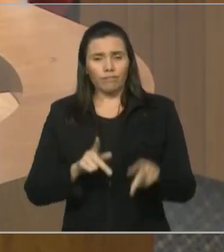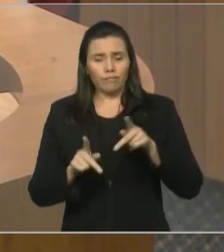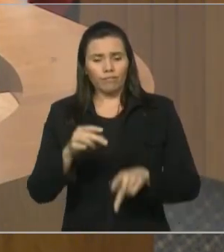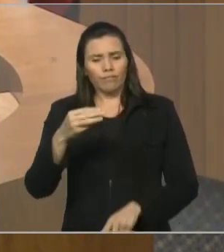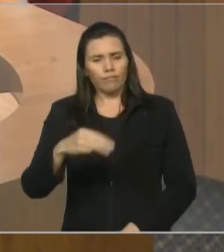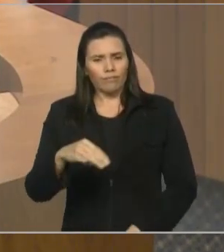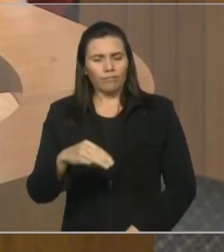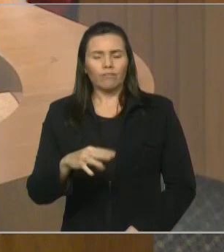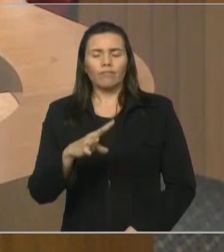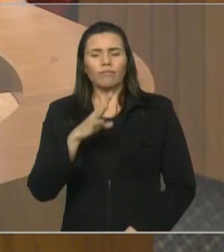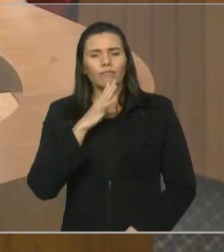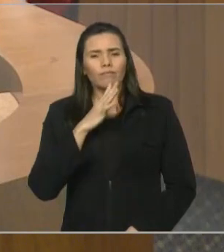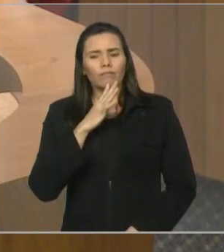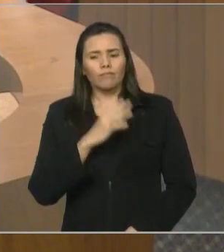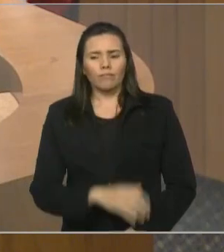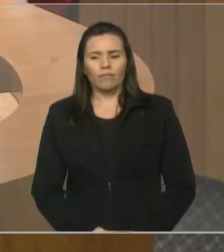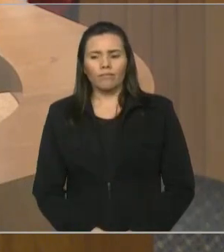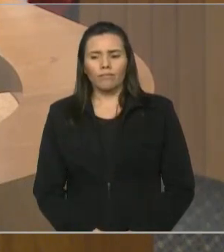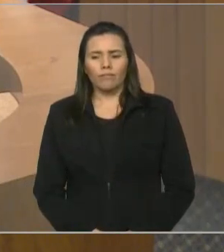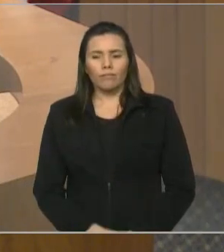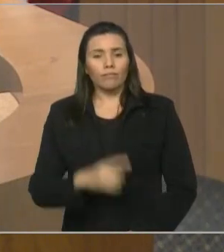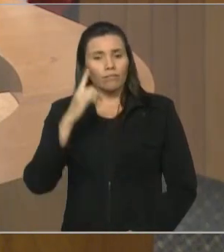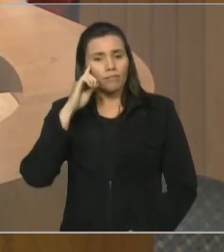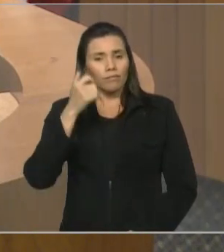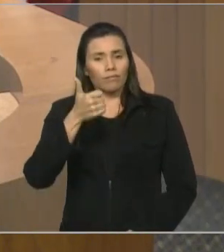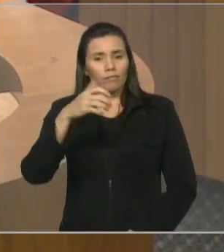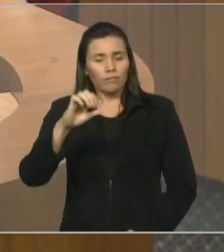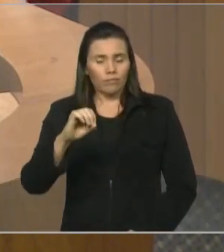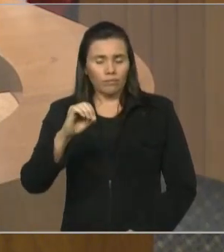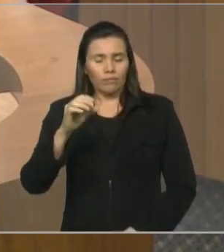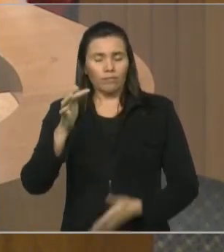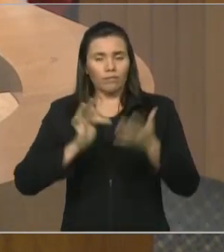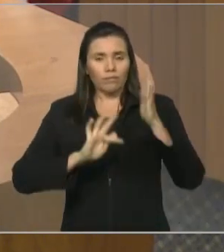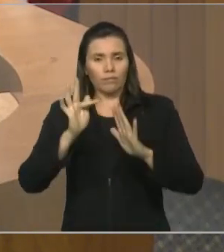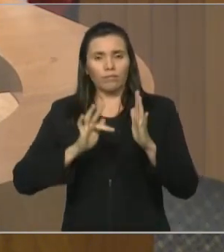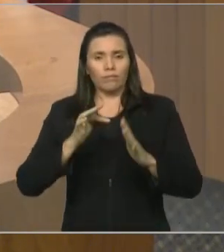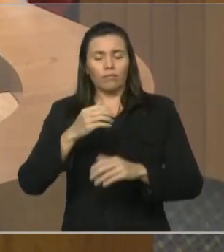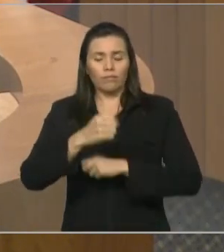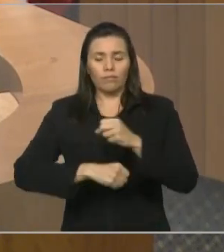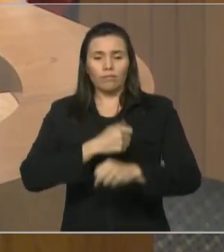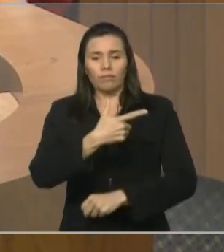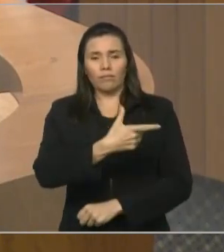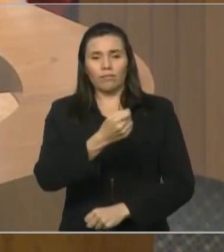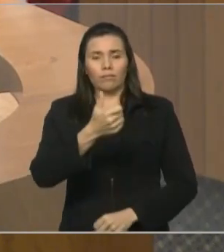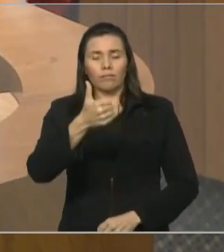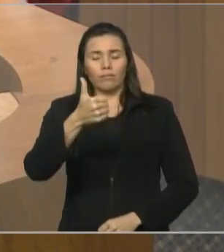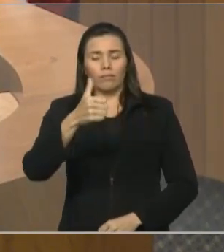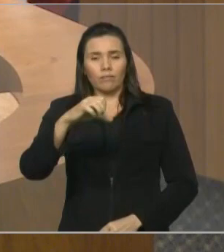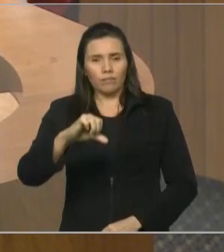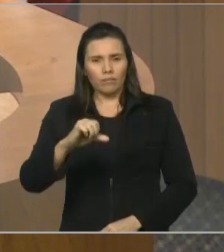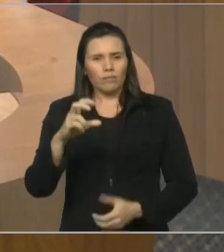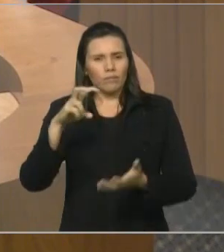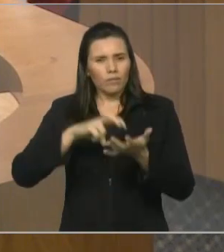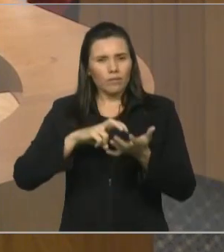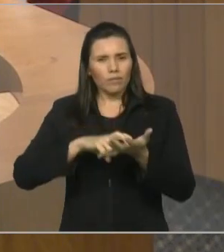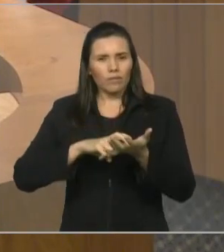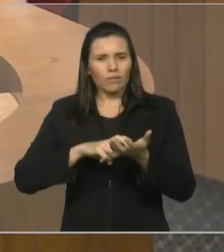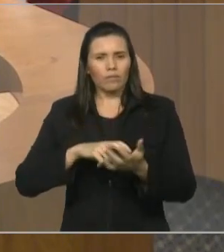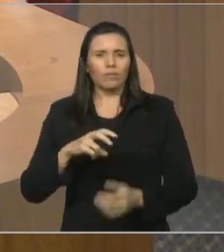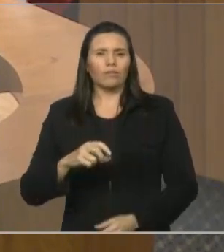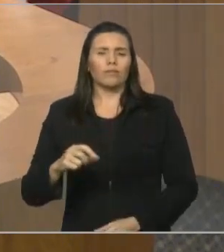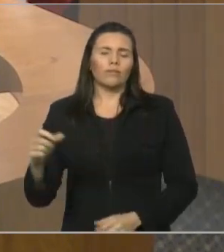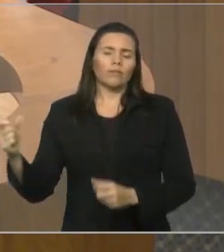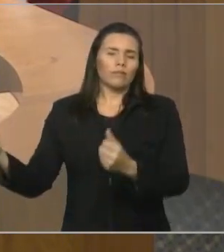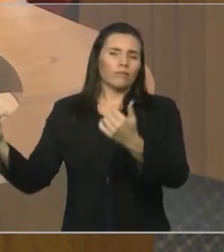Na manhã do dia 10 de fevereiro de 2019, recebi em Açailândia a comissão